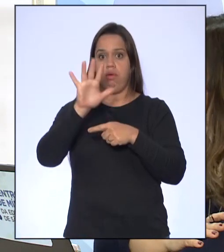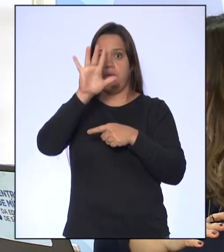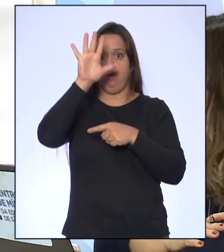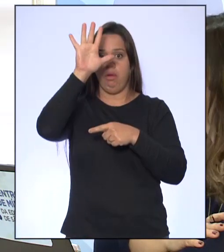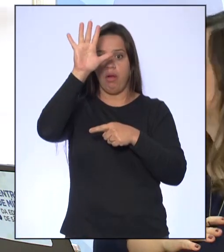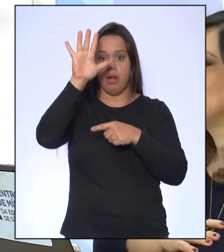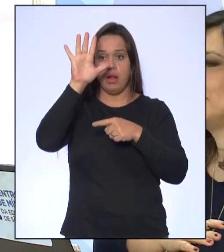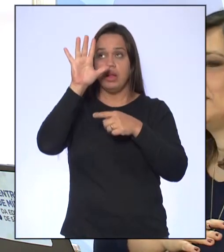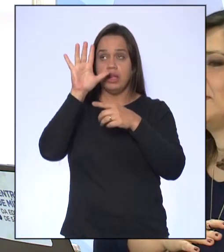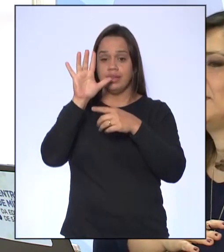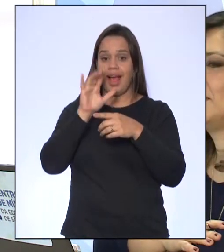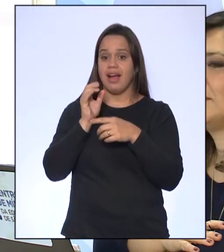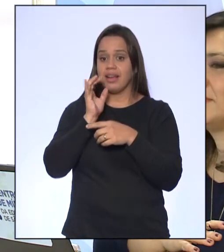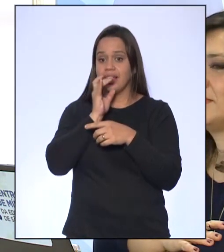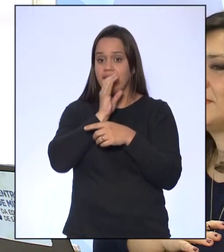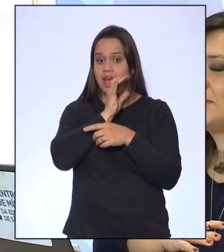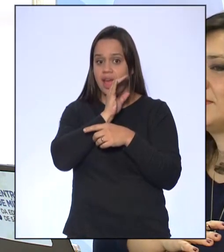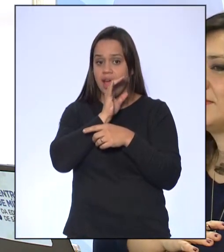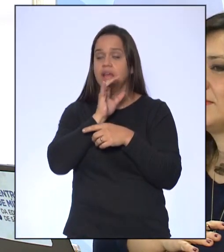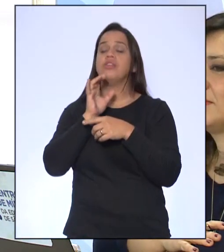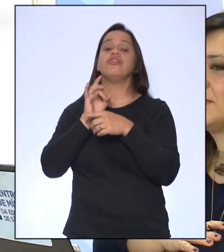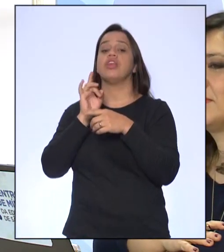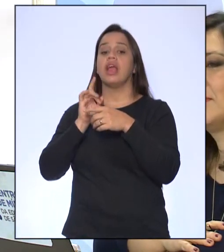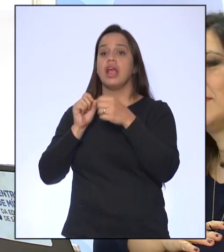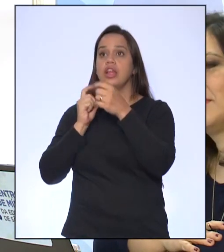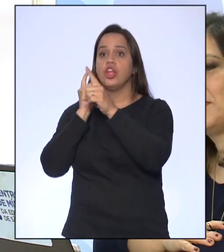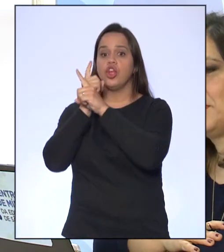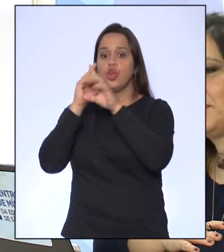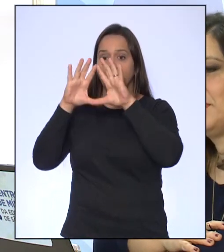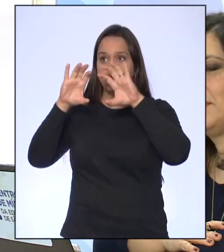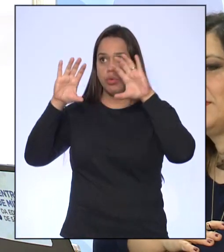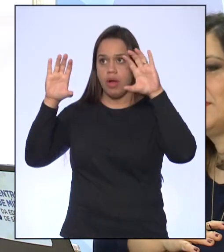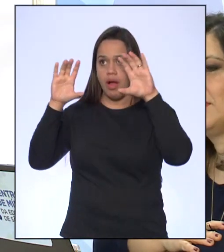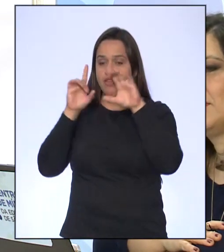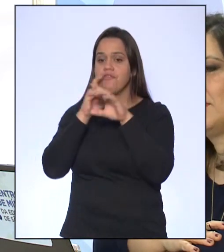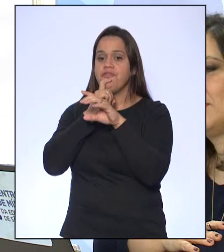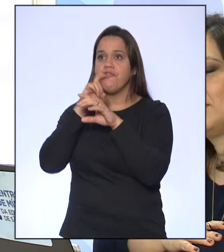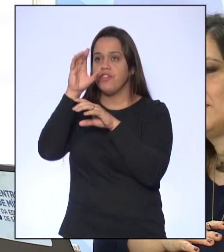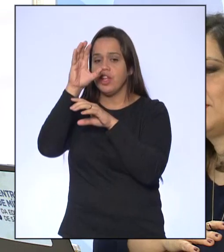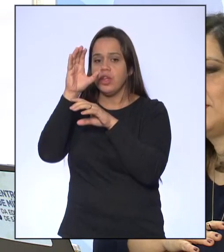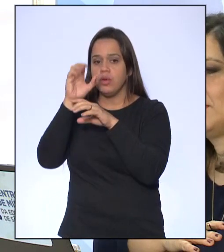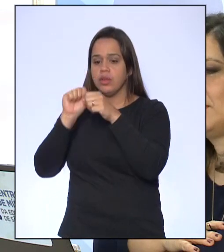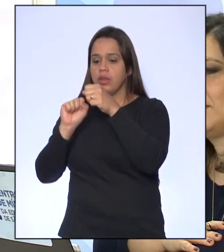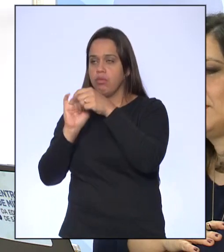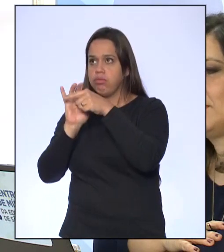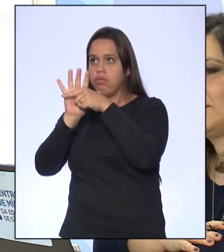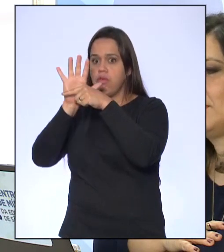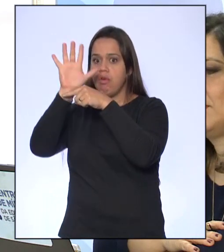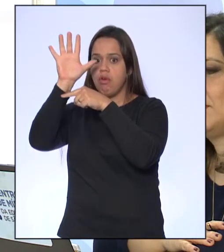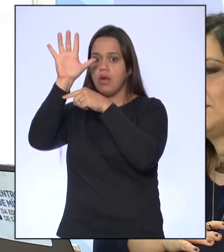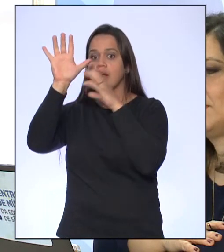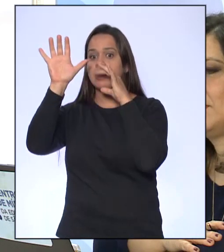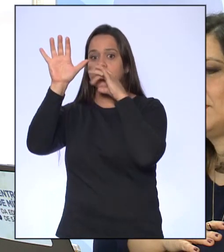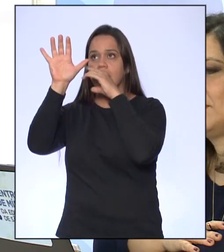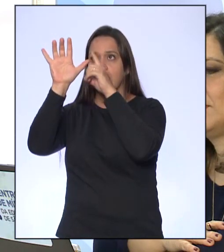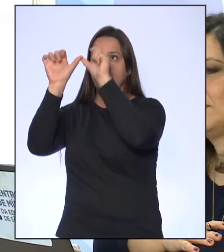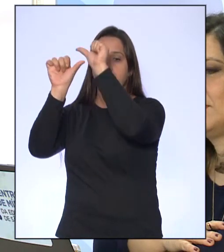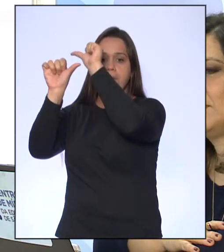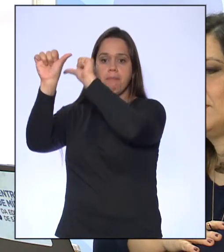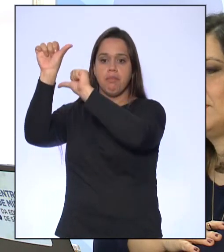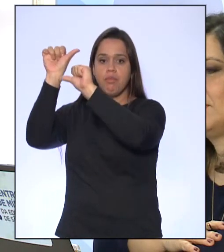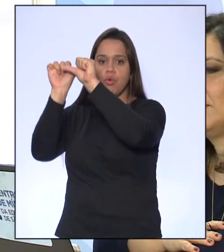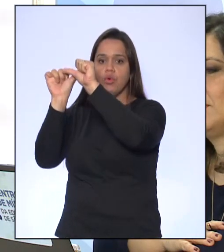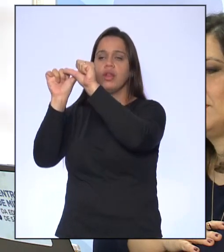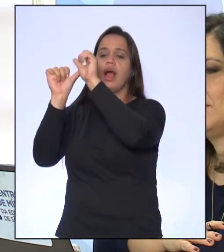encontra regiões mais frias, cai na forma de precipitação, chuva. Olha só, de gasoso para líquido. Ocorreu uma